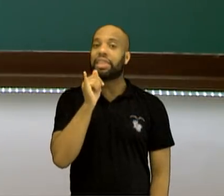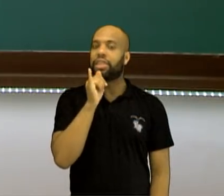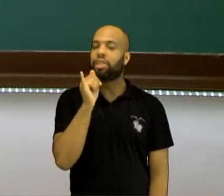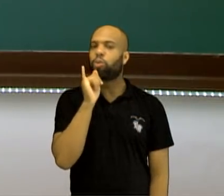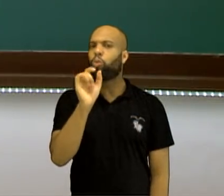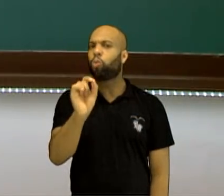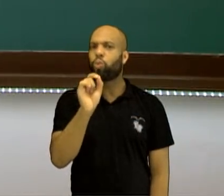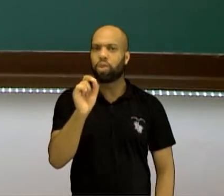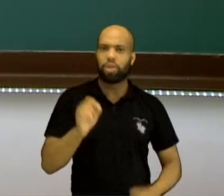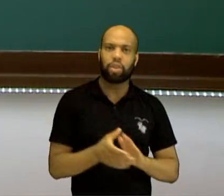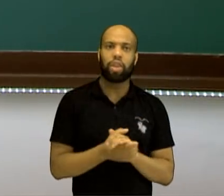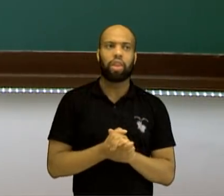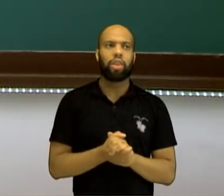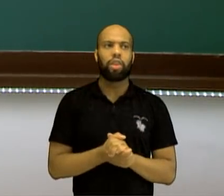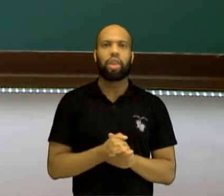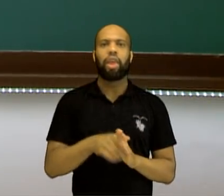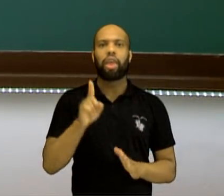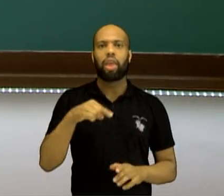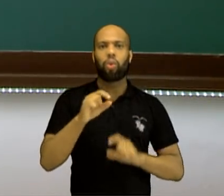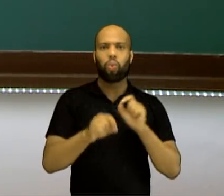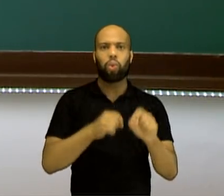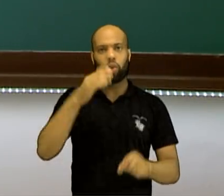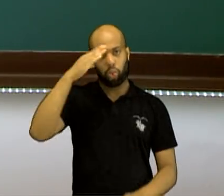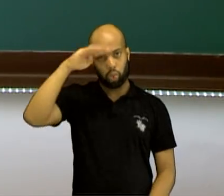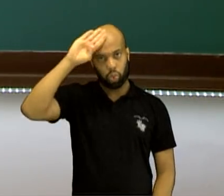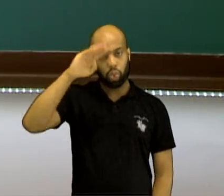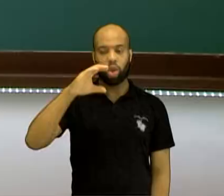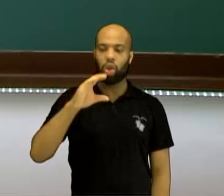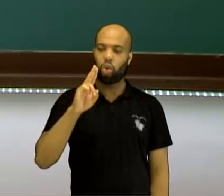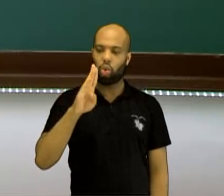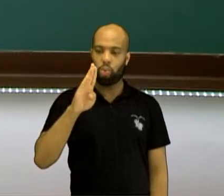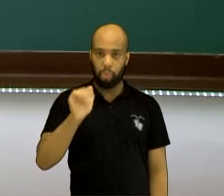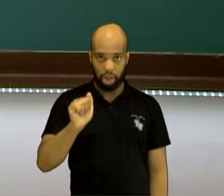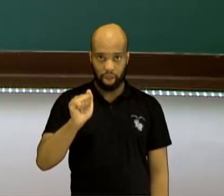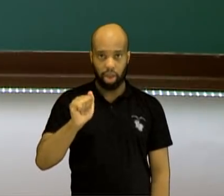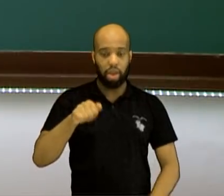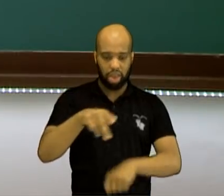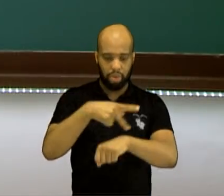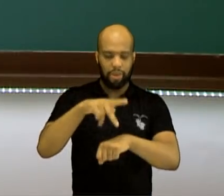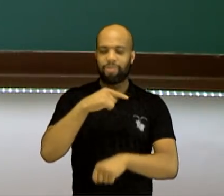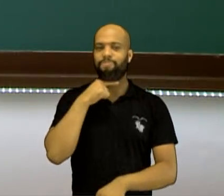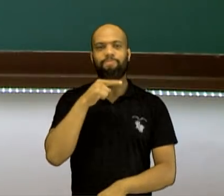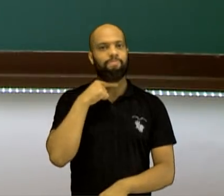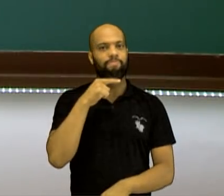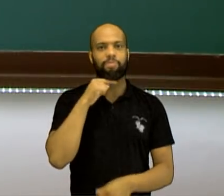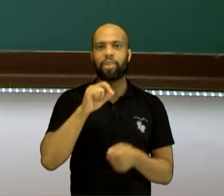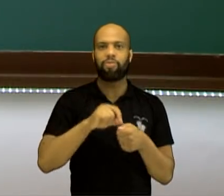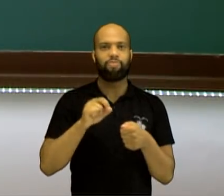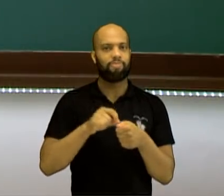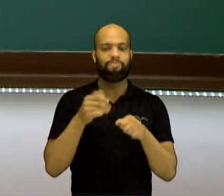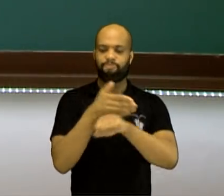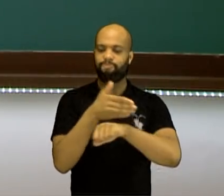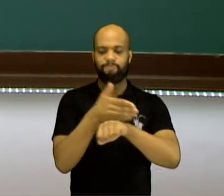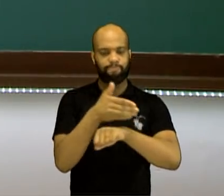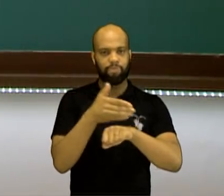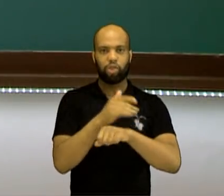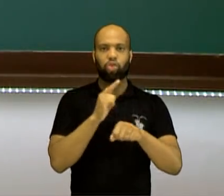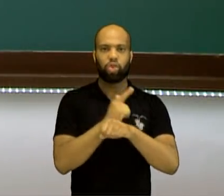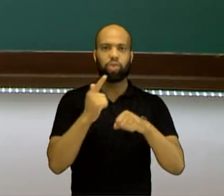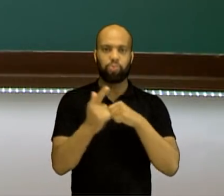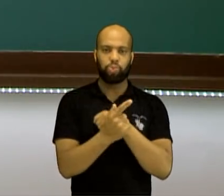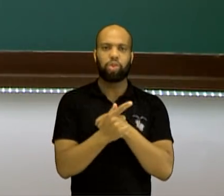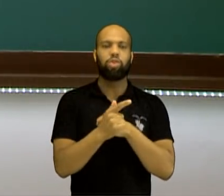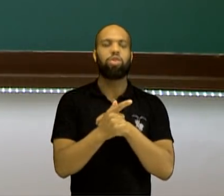aqui, que seria o país Cuba, né, que fica aqui na América Central. Cuba tem dificuldade nessa inserção de geopolítica global,